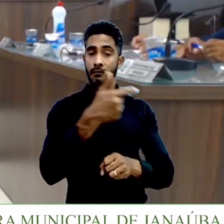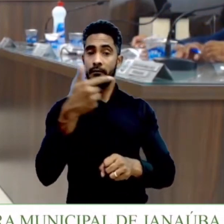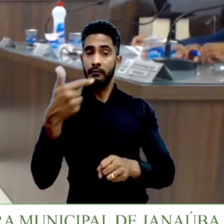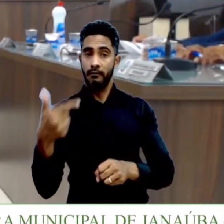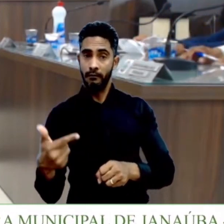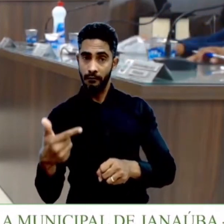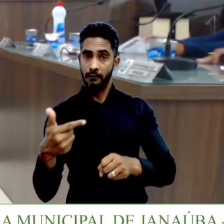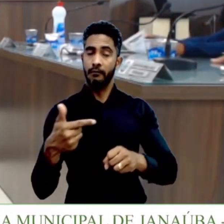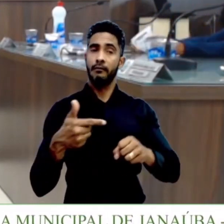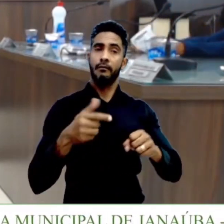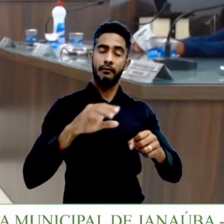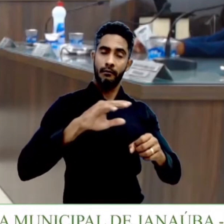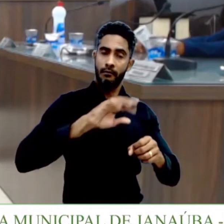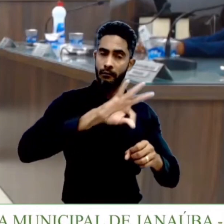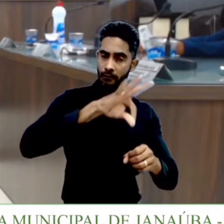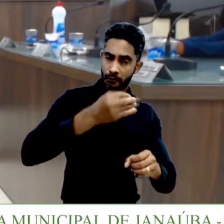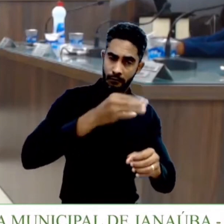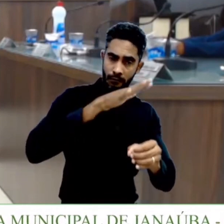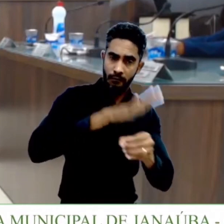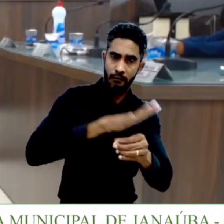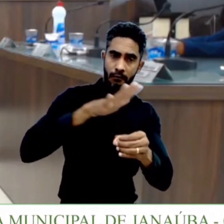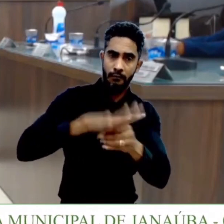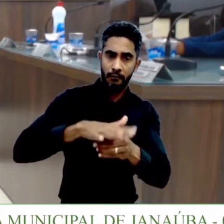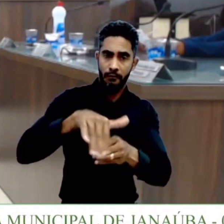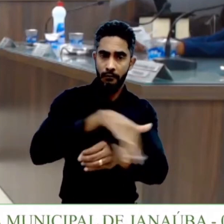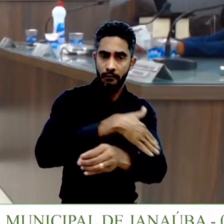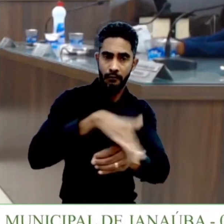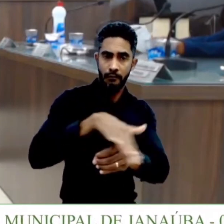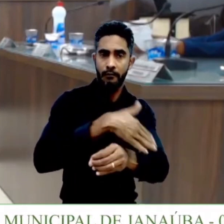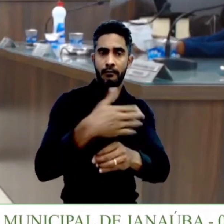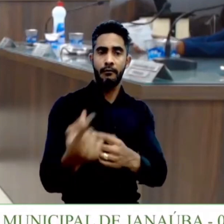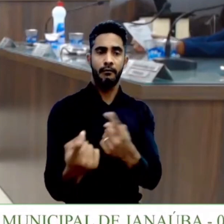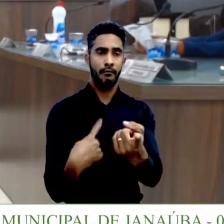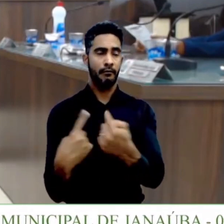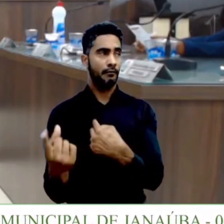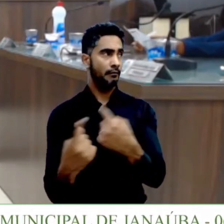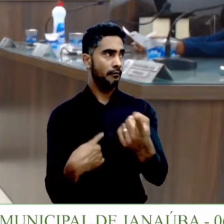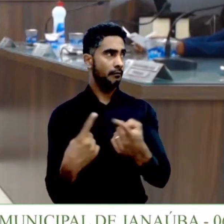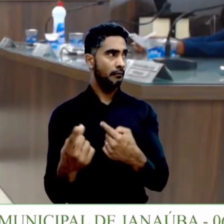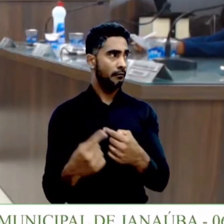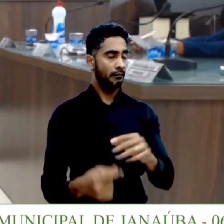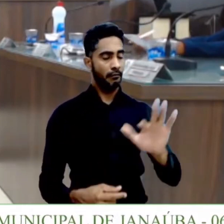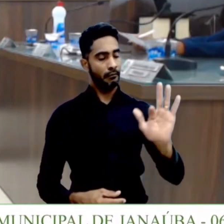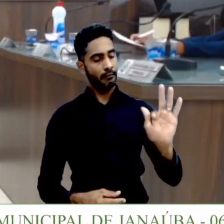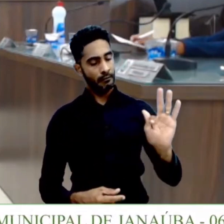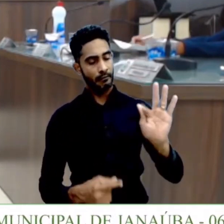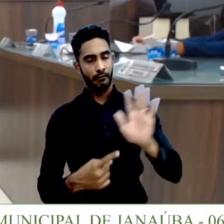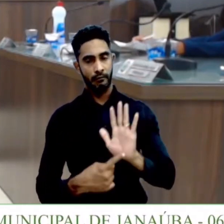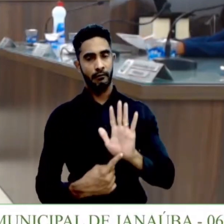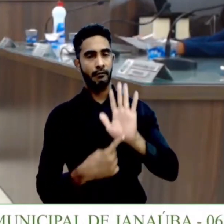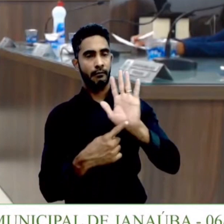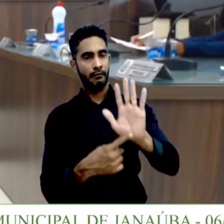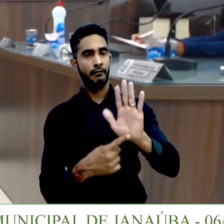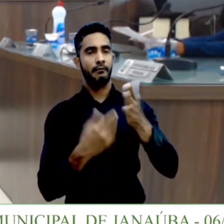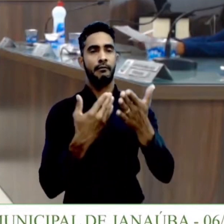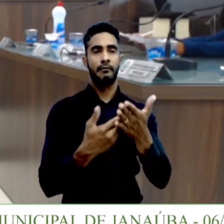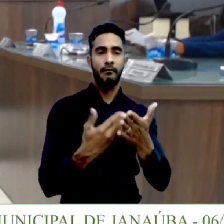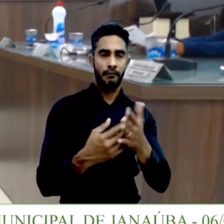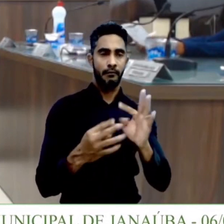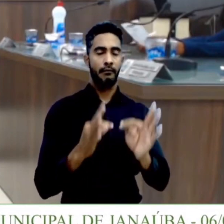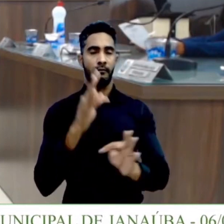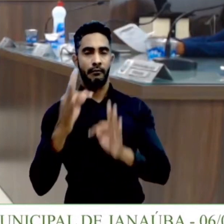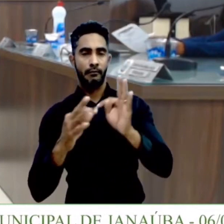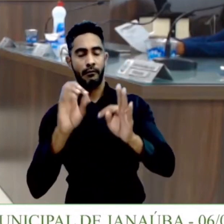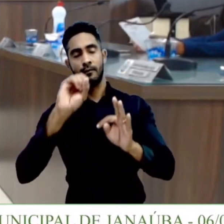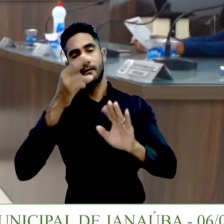as operações tapa-buracos. F. Que seja apresentado o estudo técnico ou o